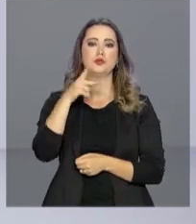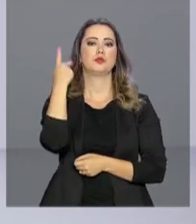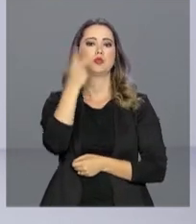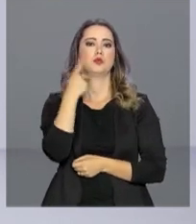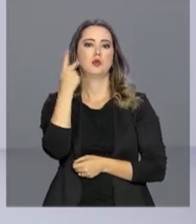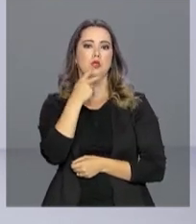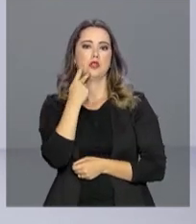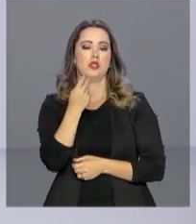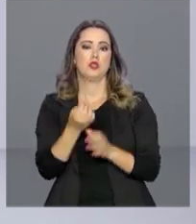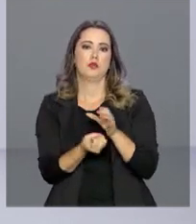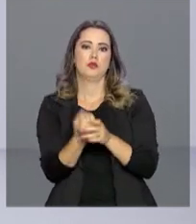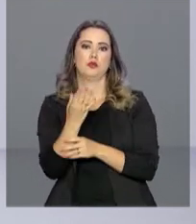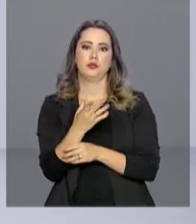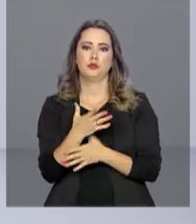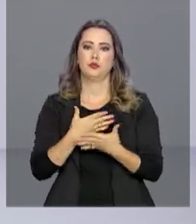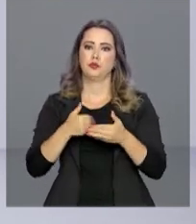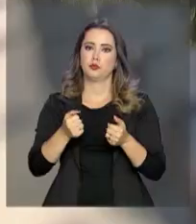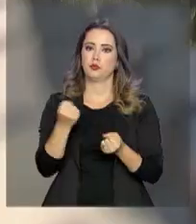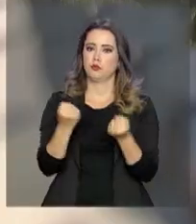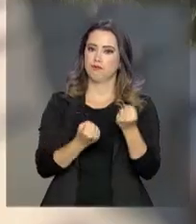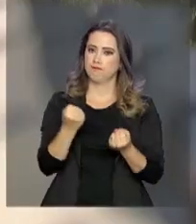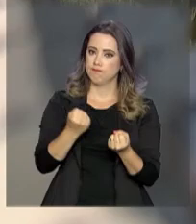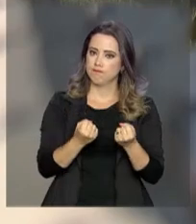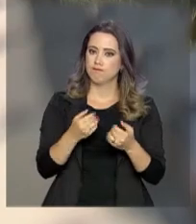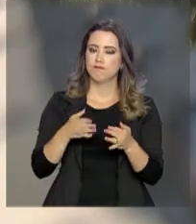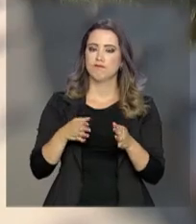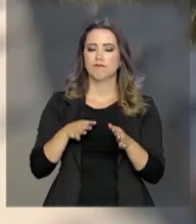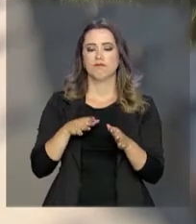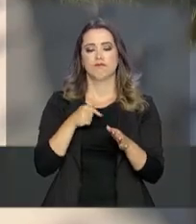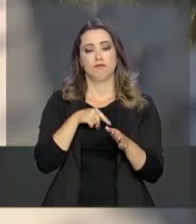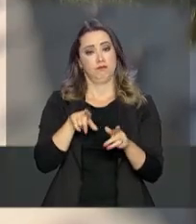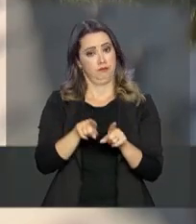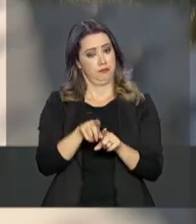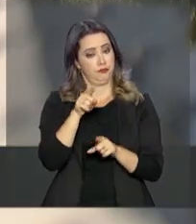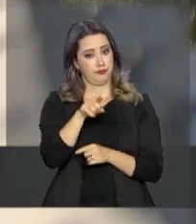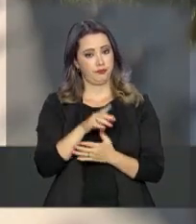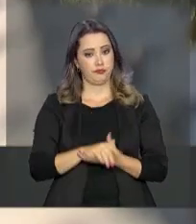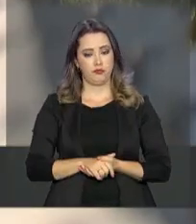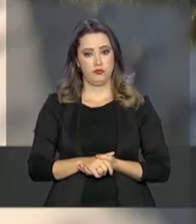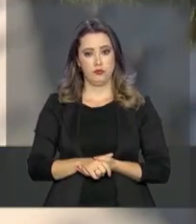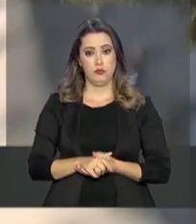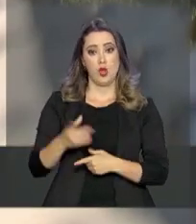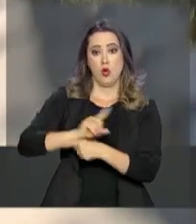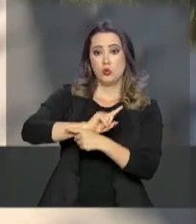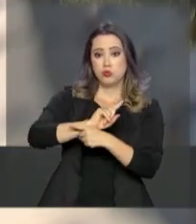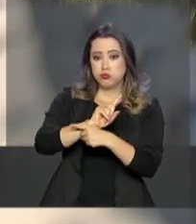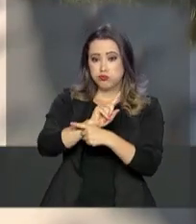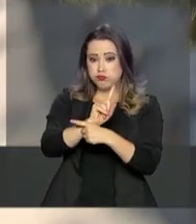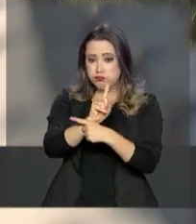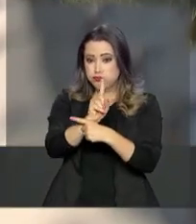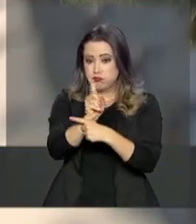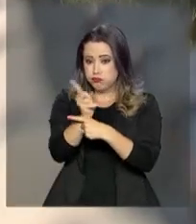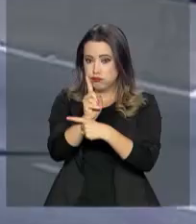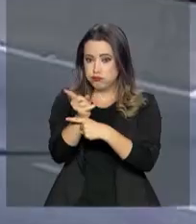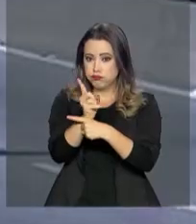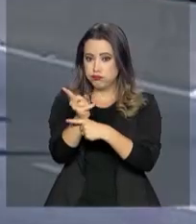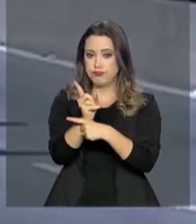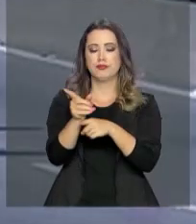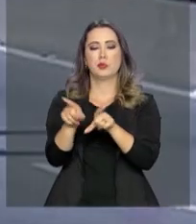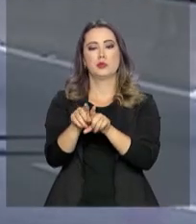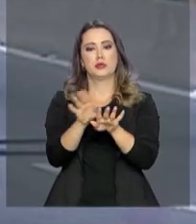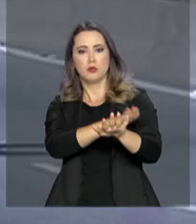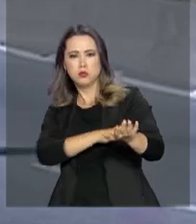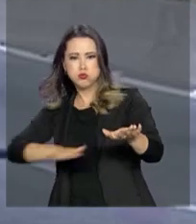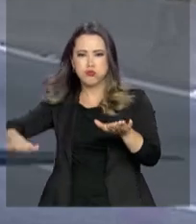para melhoria do trânsito o excesso de velocidade as ultrapassagens indevidas ea